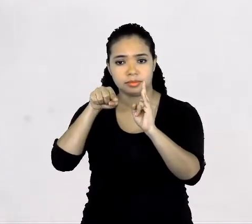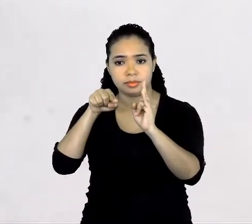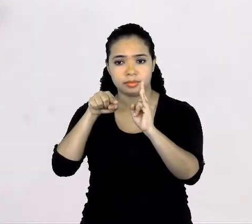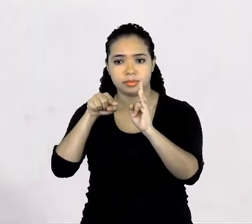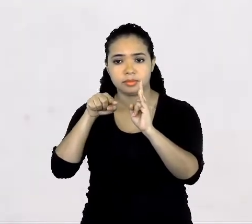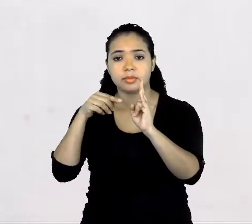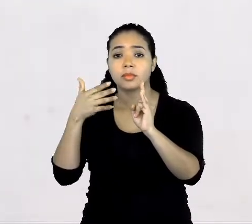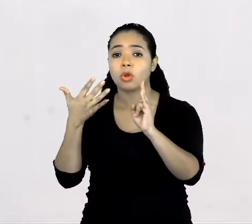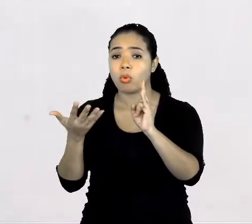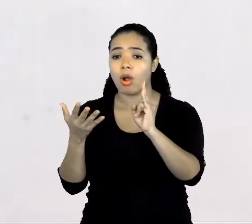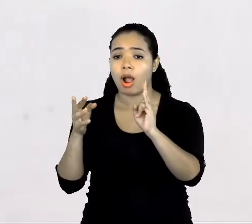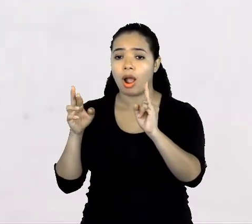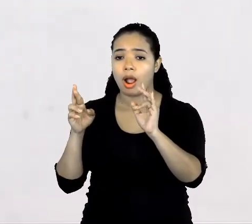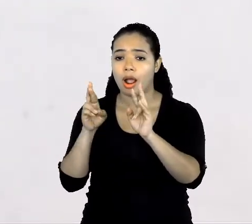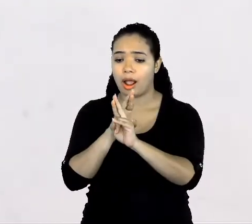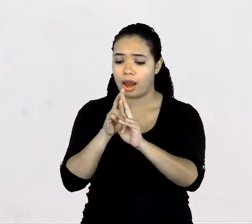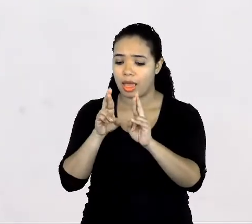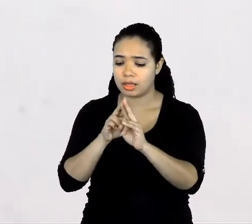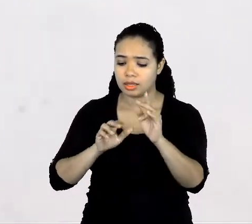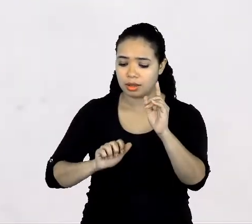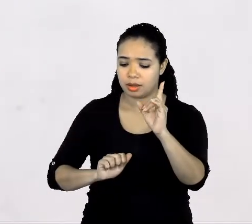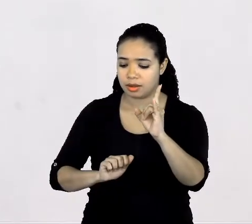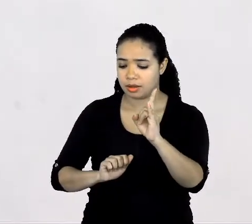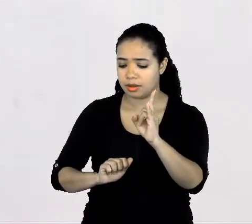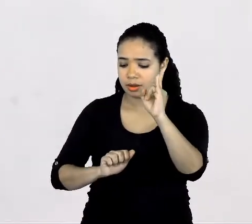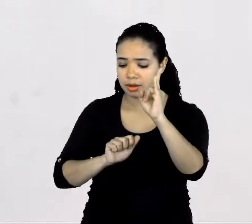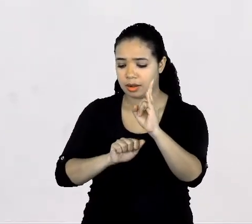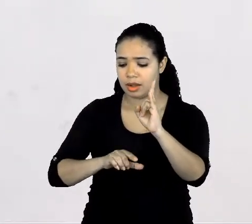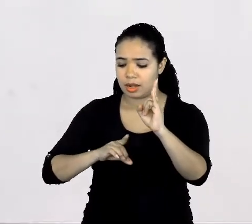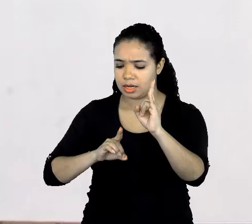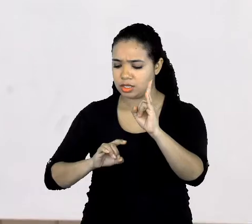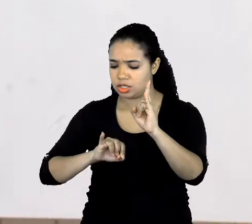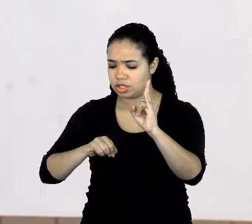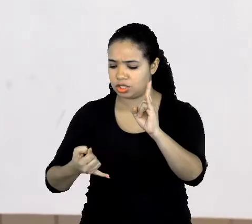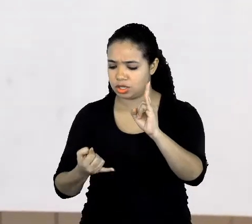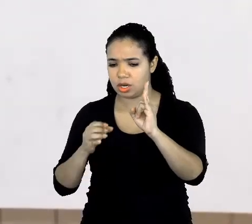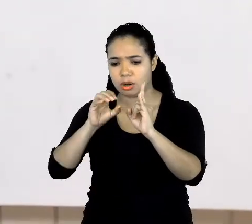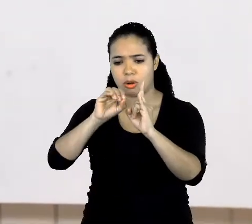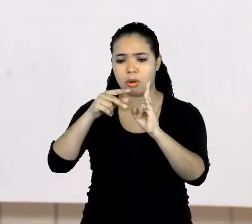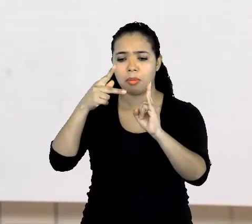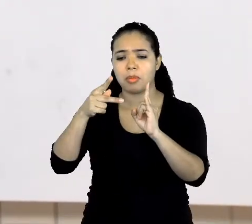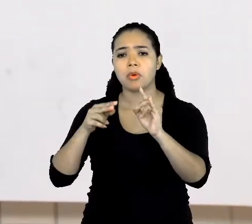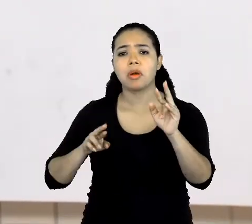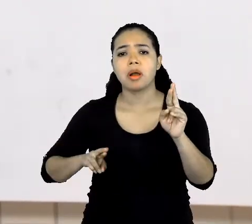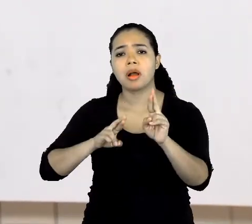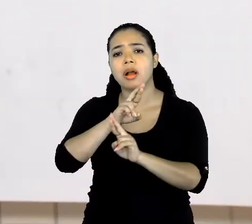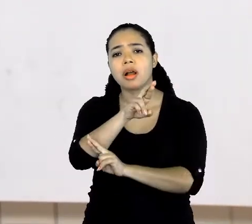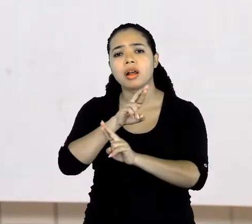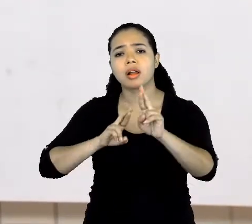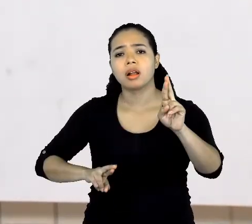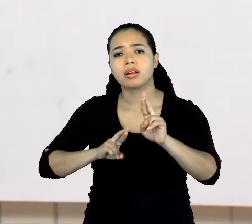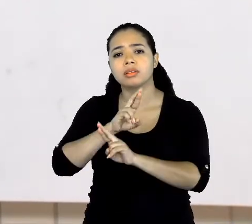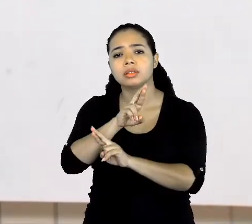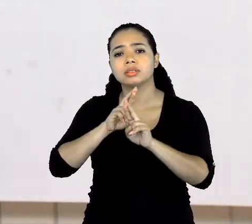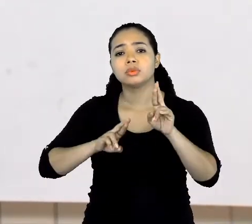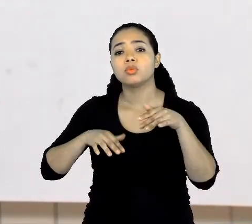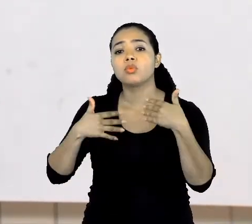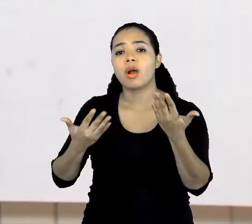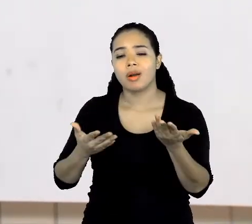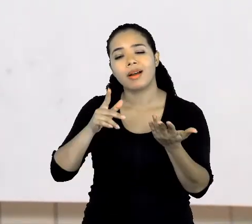cateto adjacente e cateto oposto? Simples. A tangente. Então, tangente de